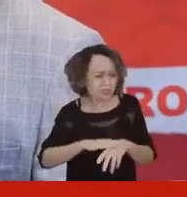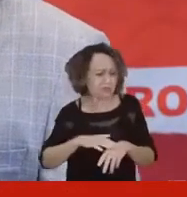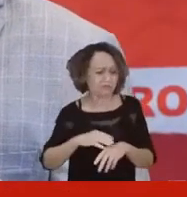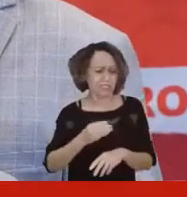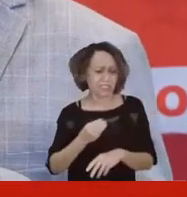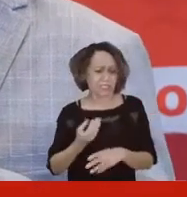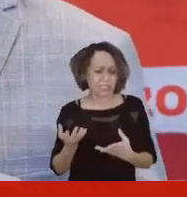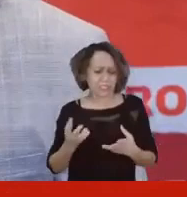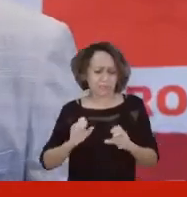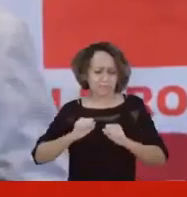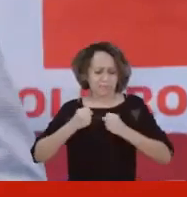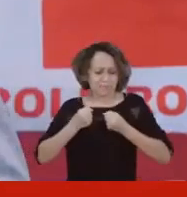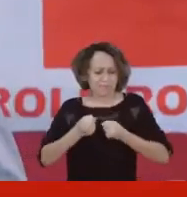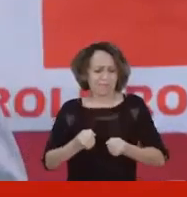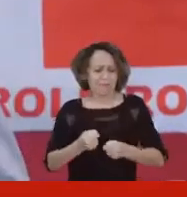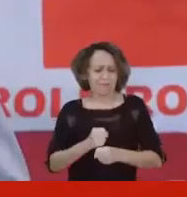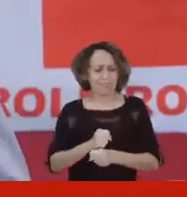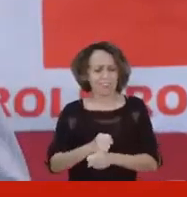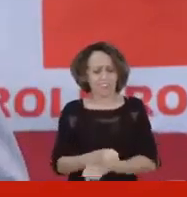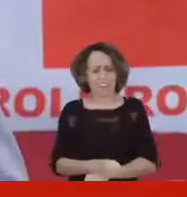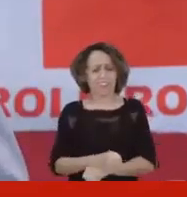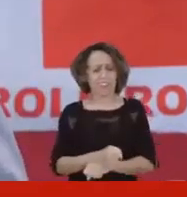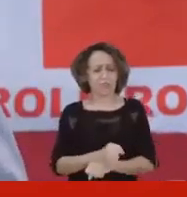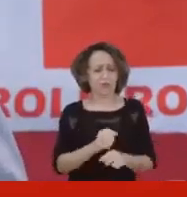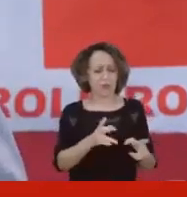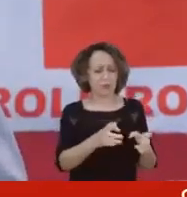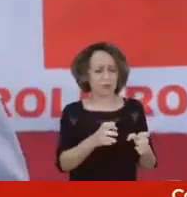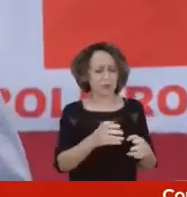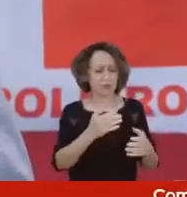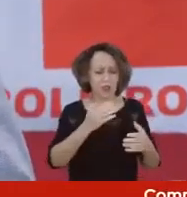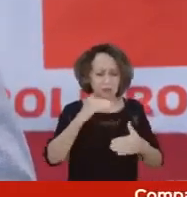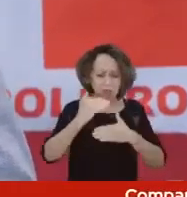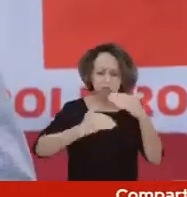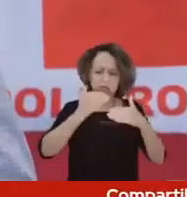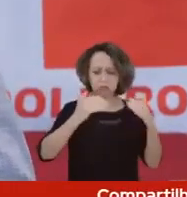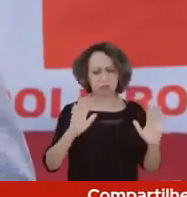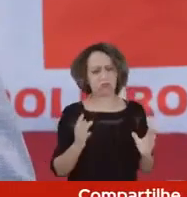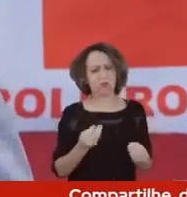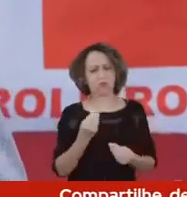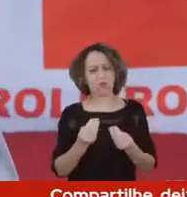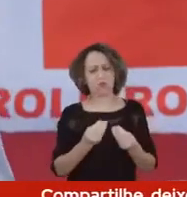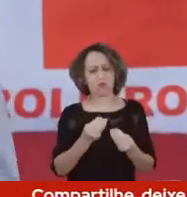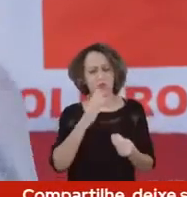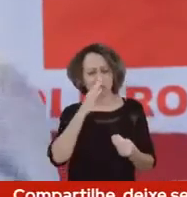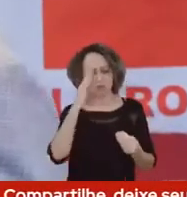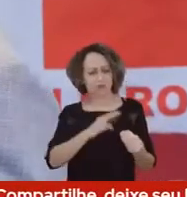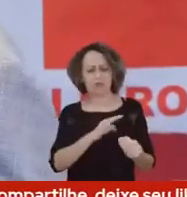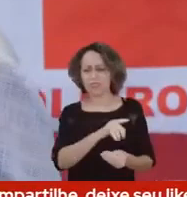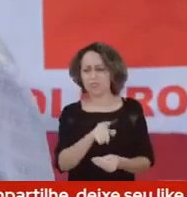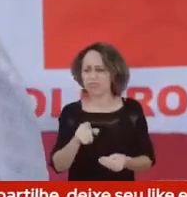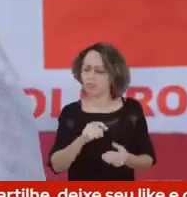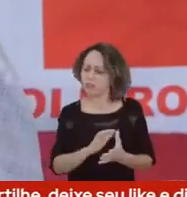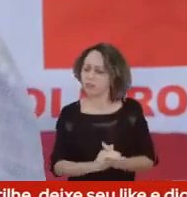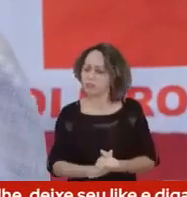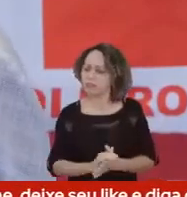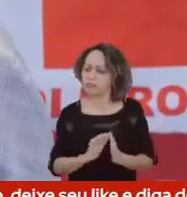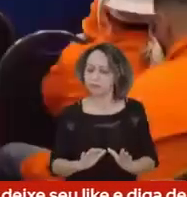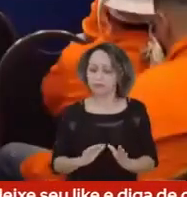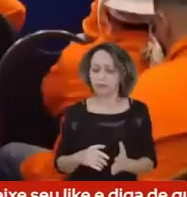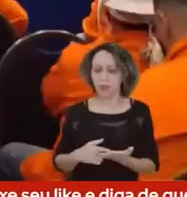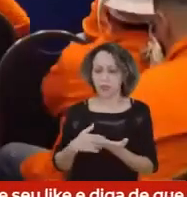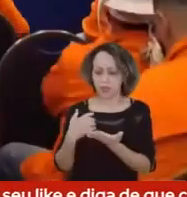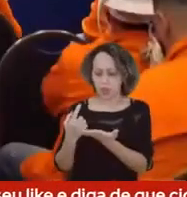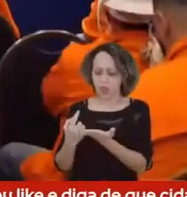Sabe? Então, só tem uma razão. Eu li o livro Na Cadeia, sabe, sobre o